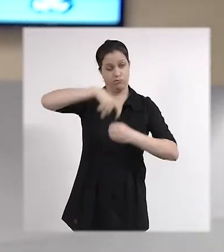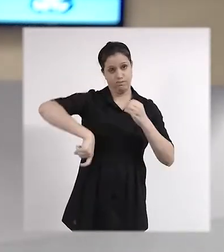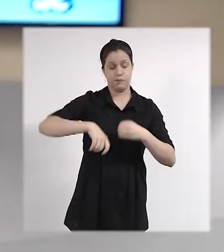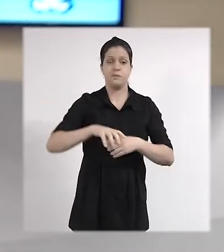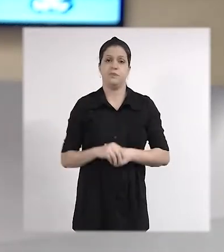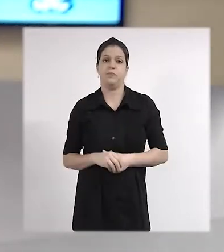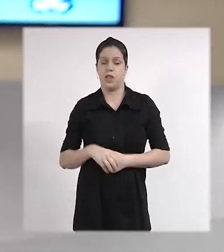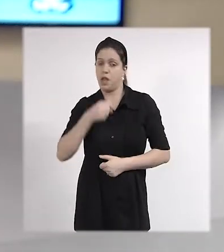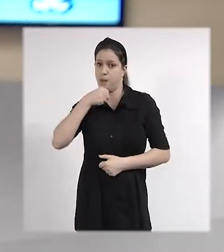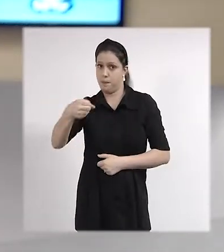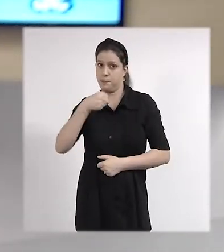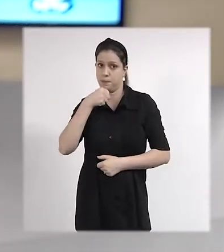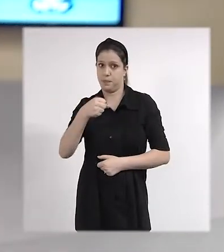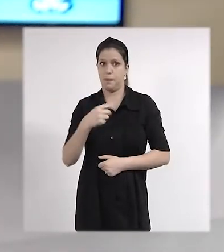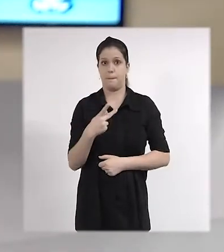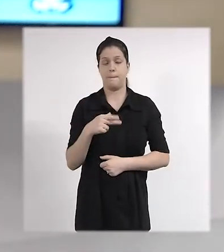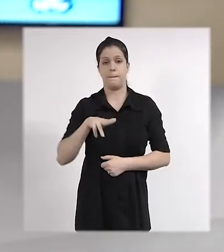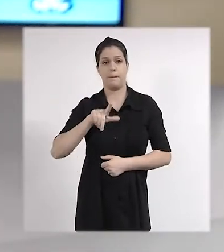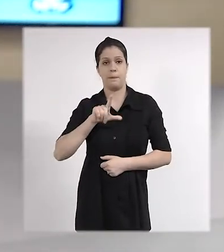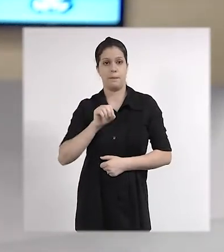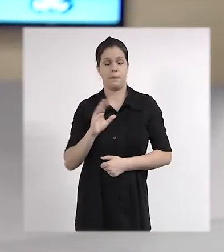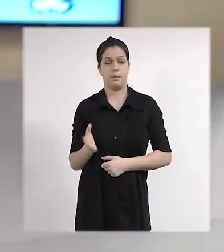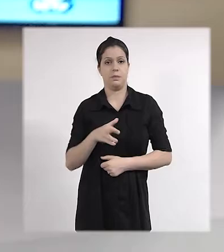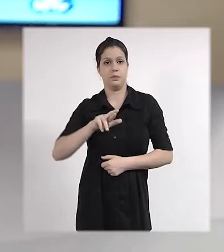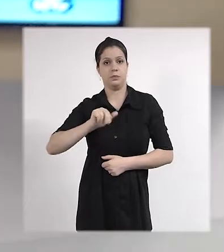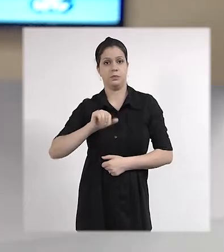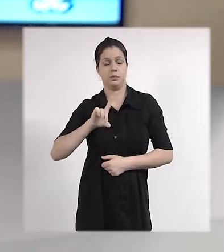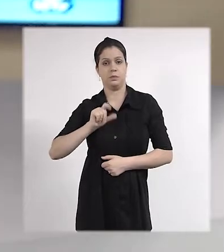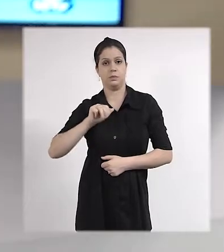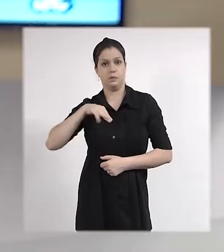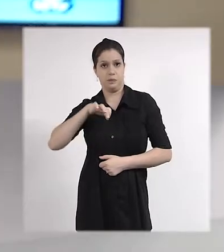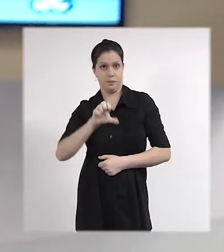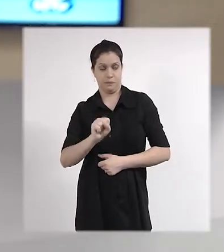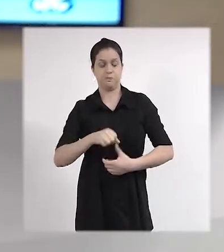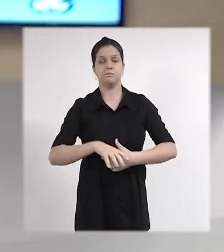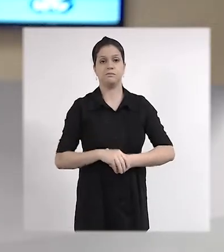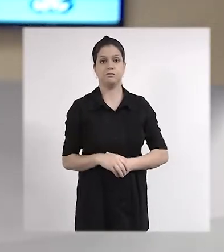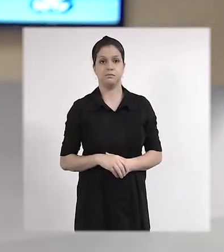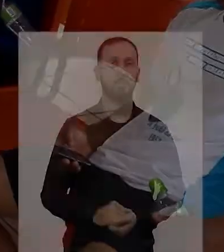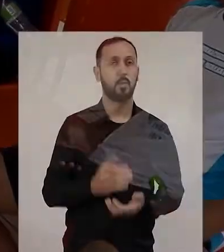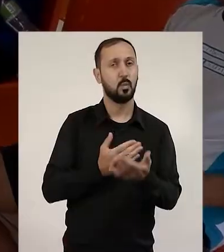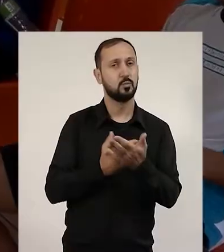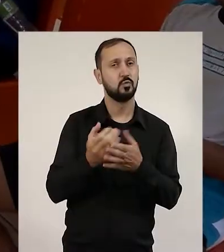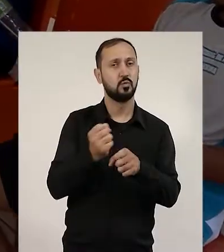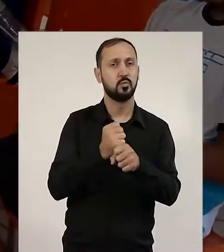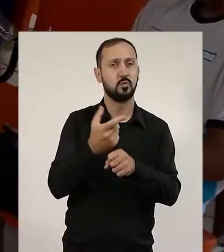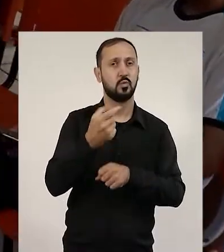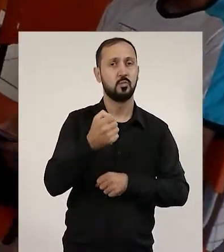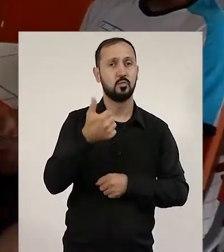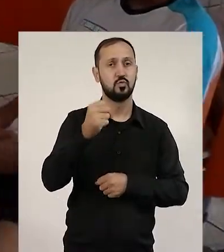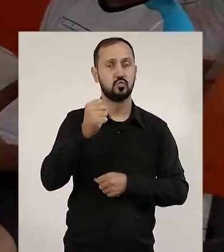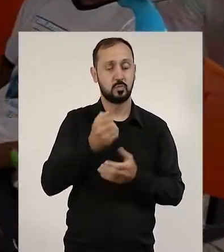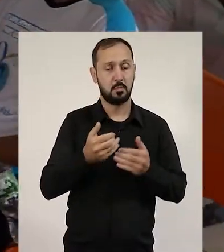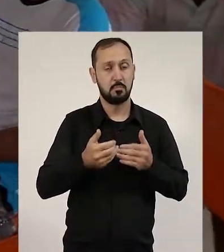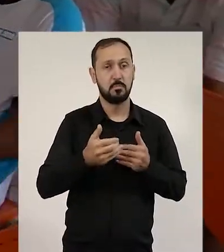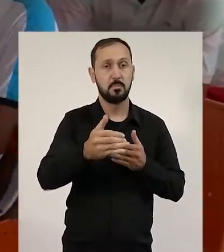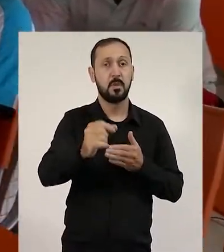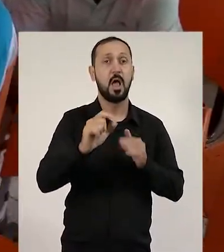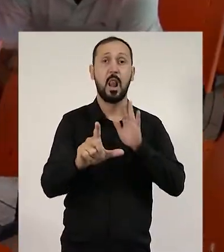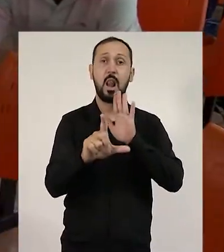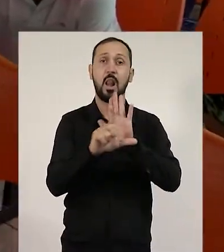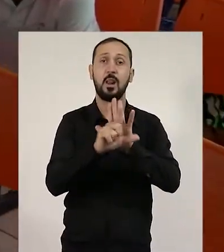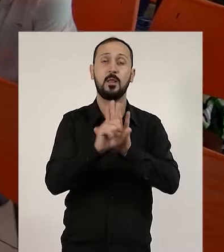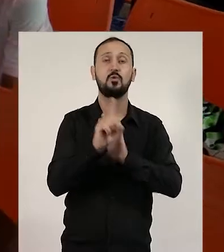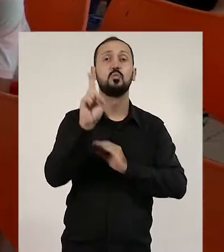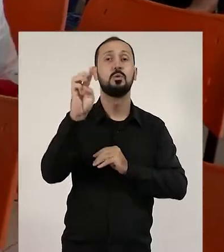de violência sexual. A reportagem é de Paulo Radanés. Desde 2018, vale no Brasil a